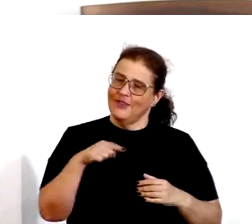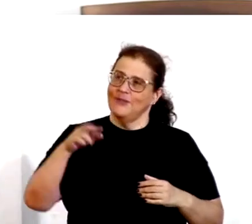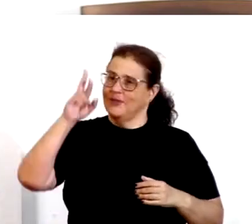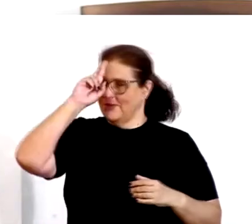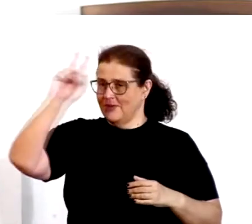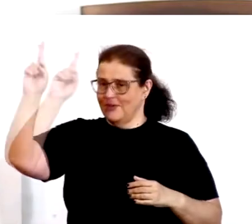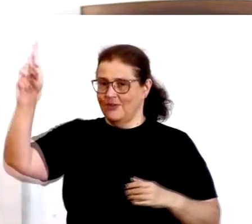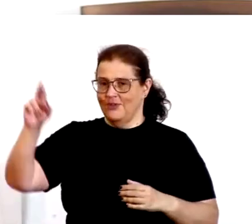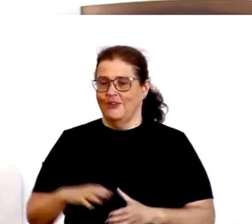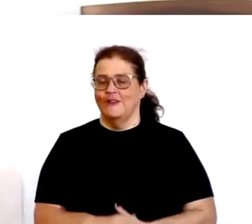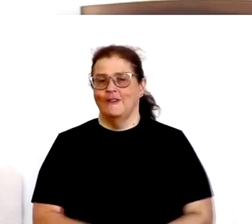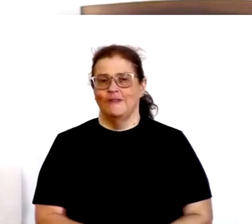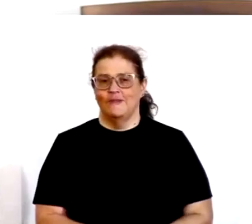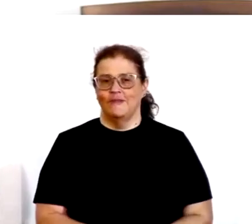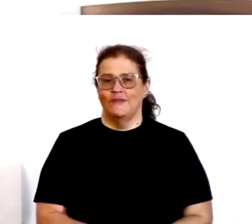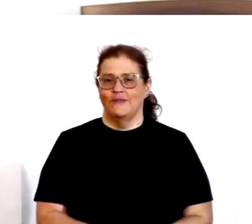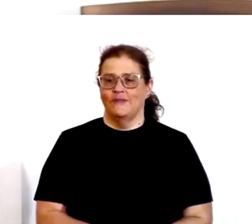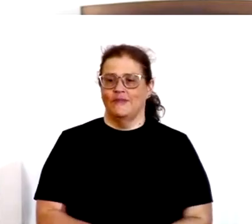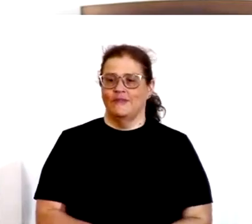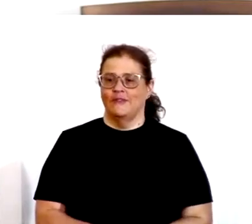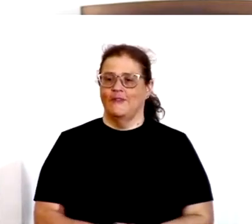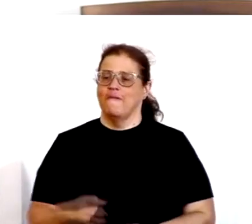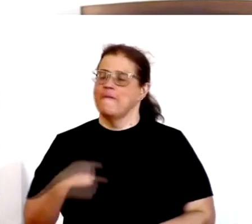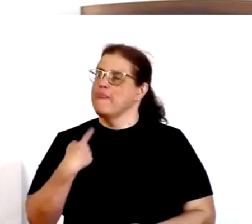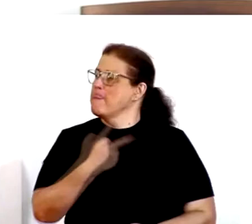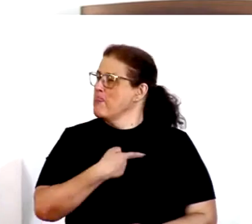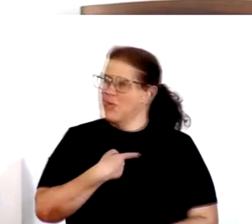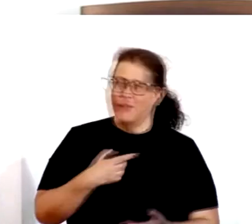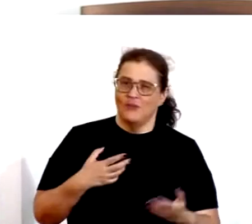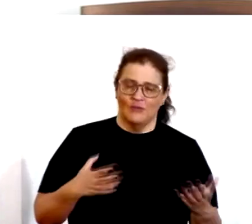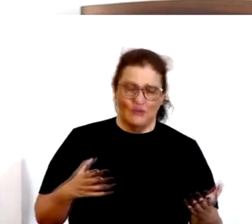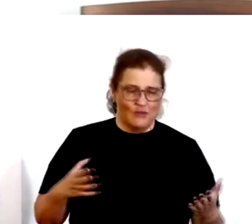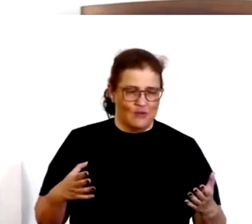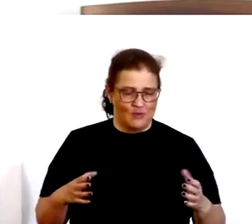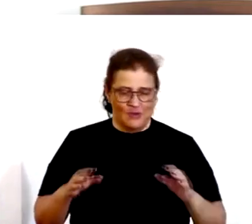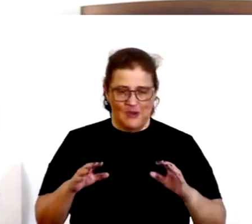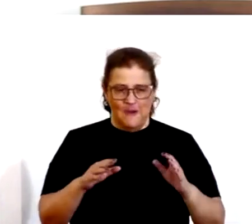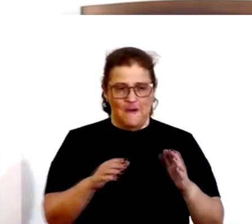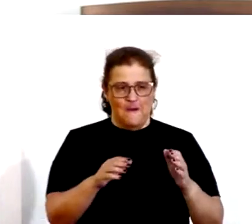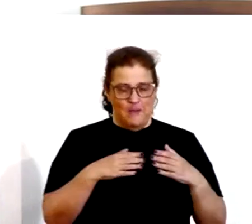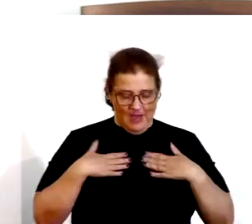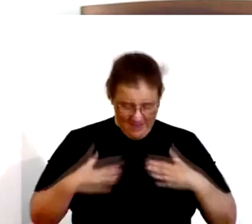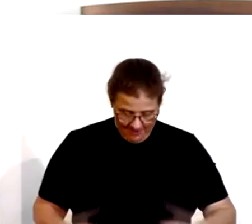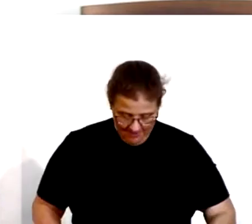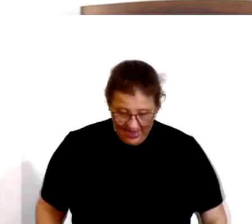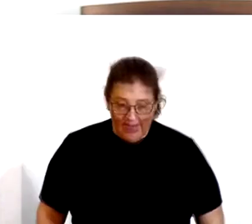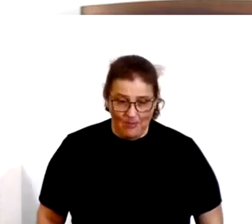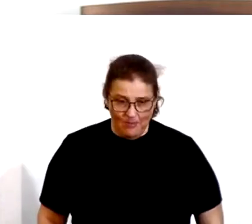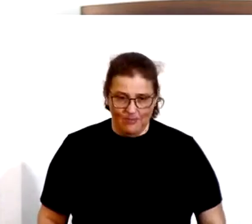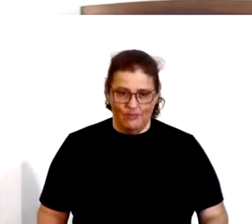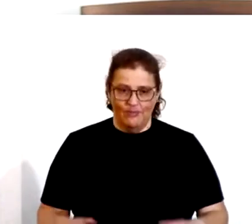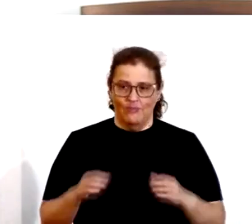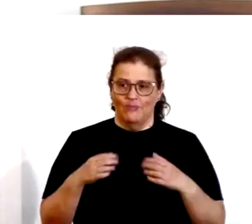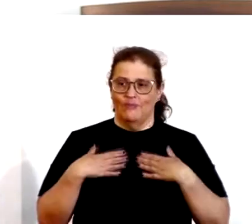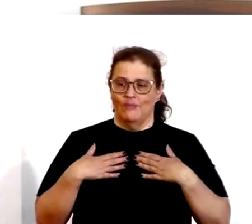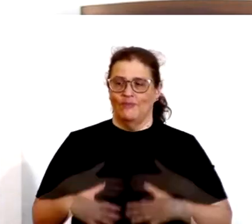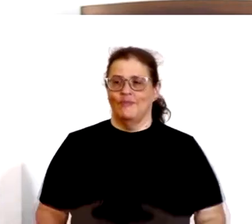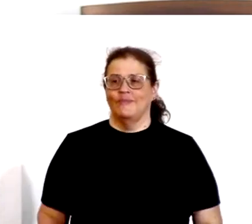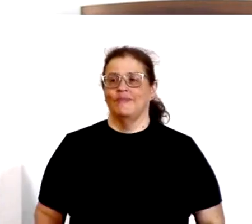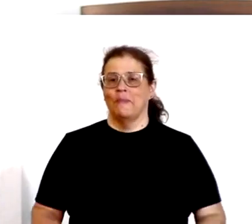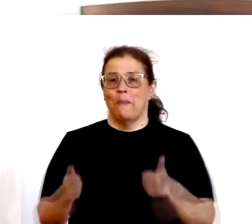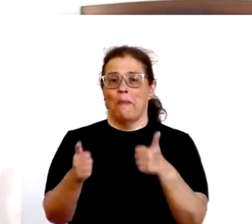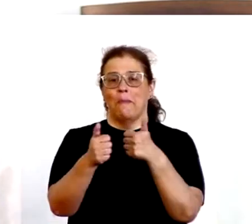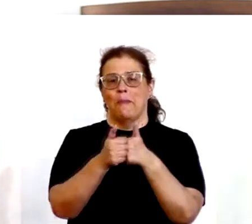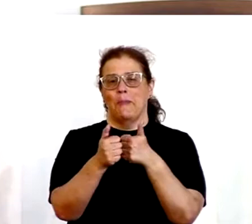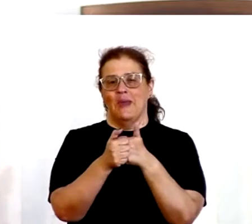são co-herdeiros, membros do mesmo corpo e coparticipantes da promessa em Cristo Jesus por meio do